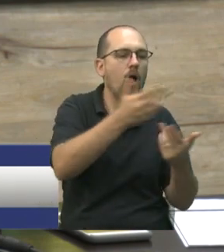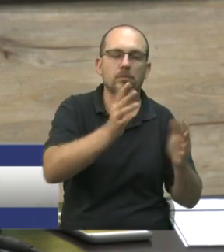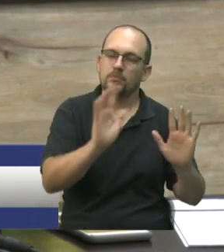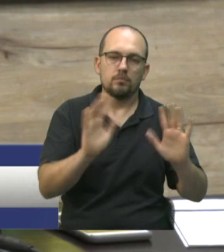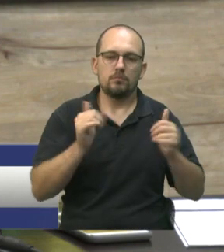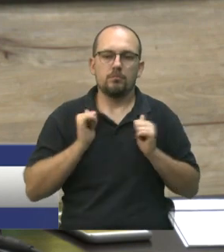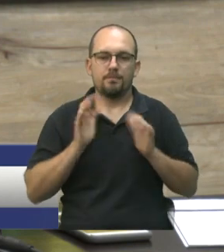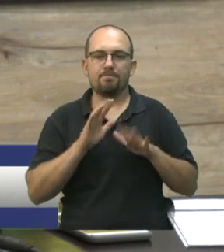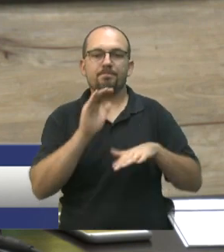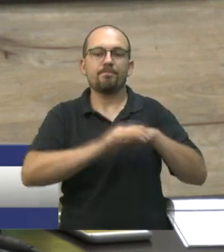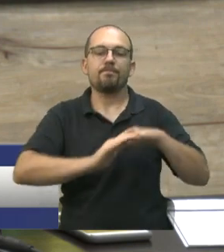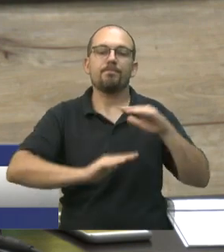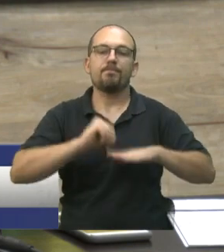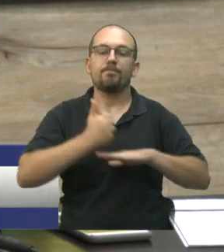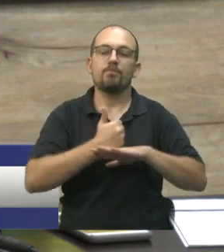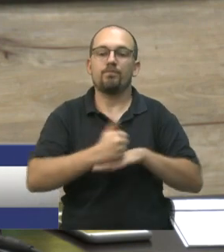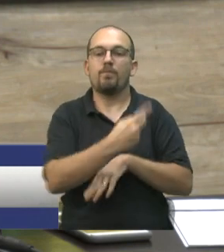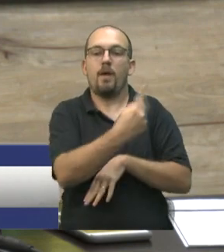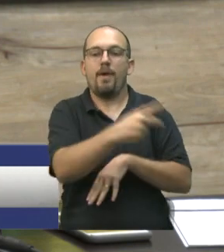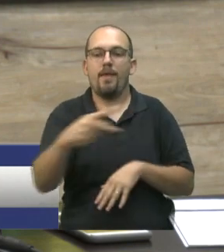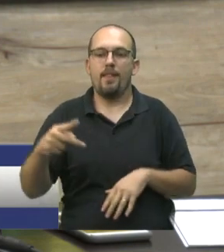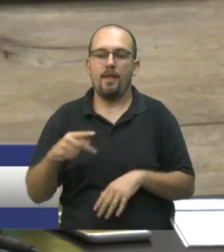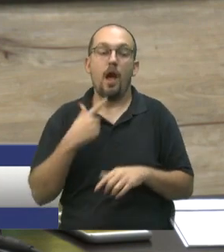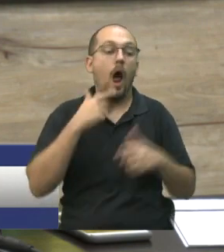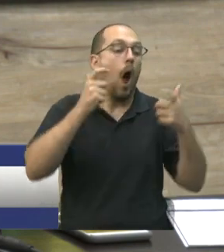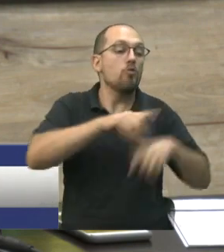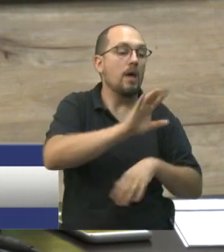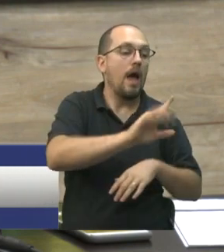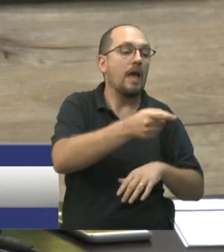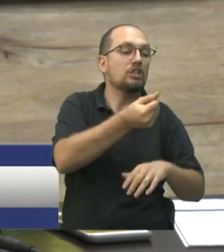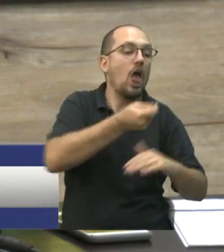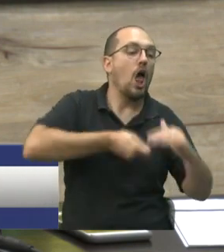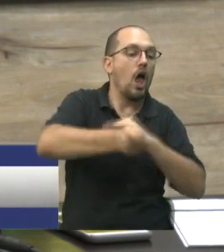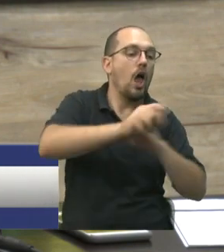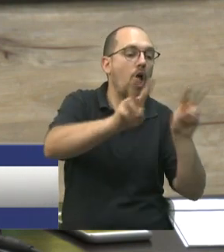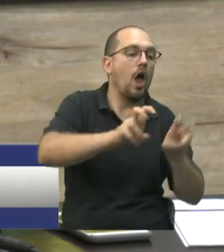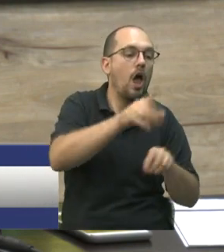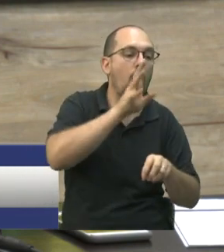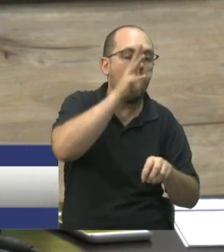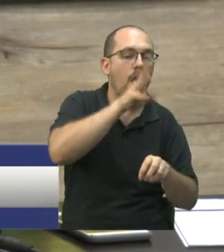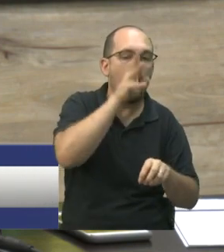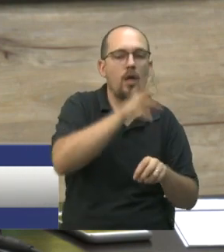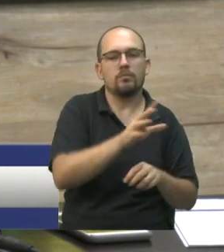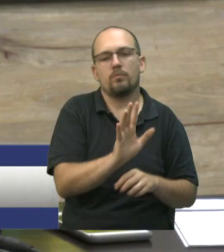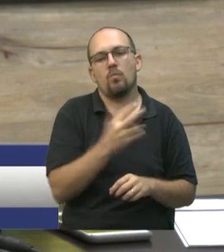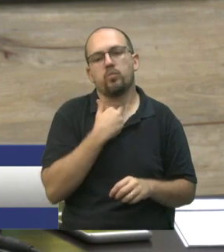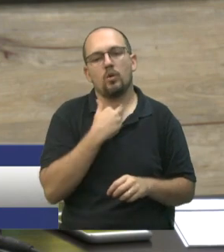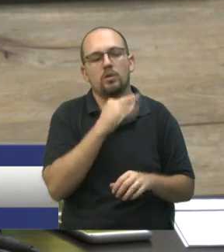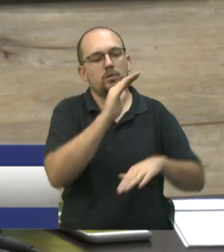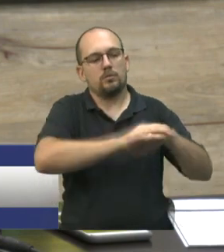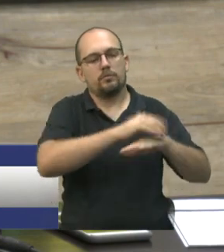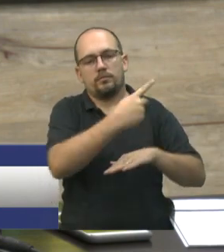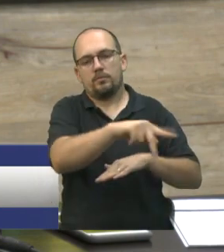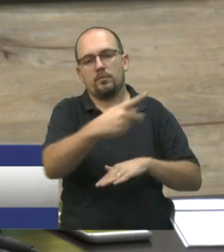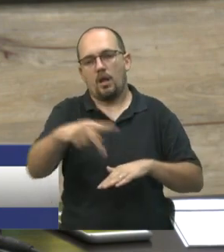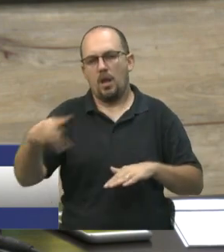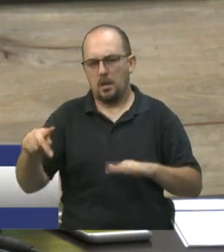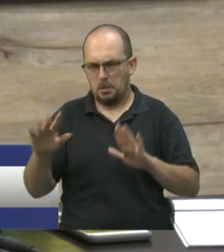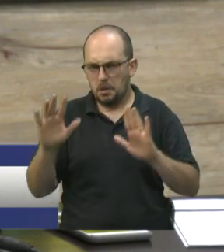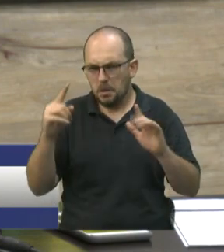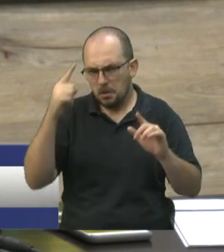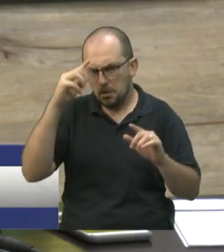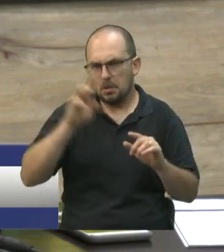poderia dizer aonde ou o que fazer dentro de cada secretaria. Não sei se eu